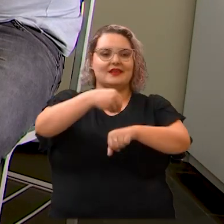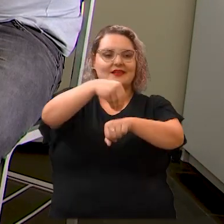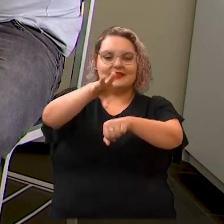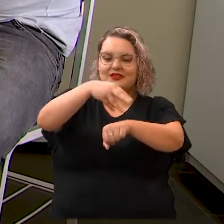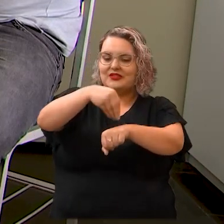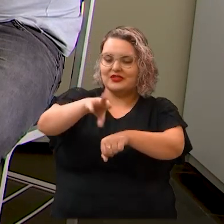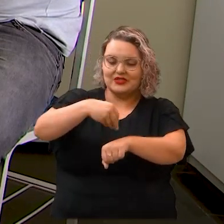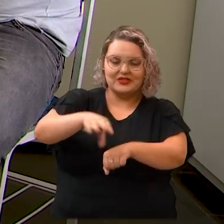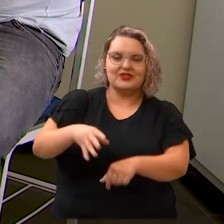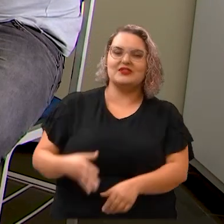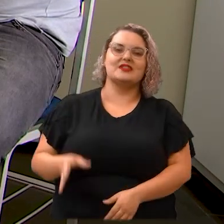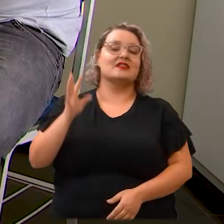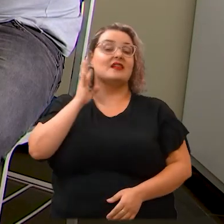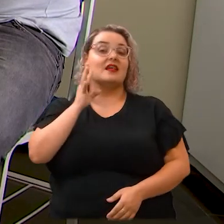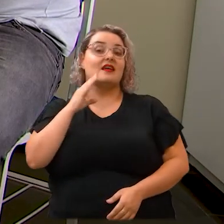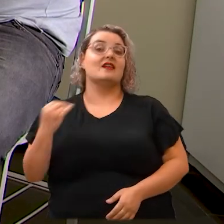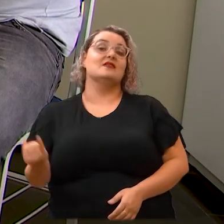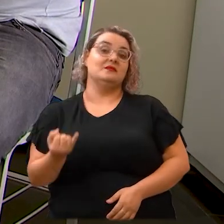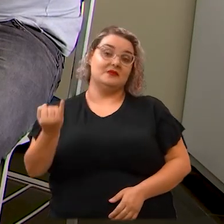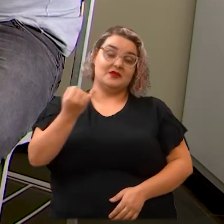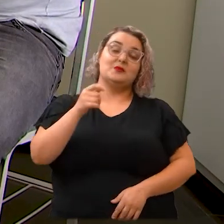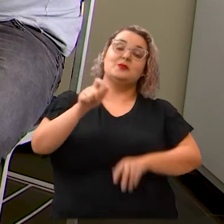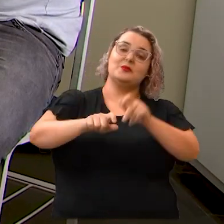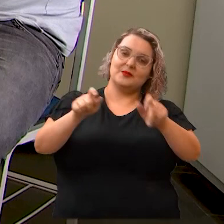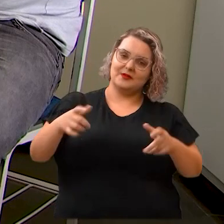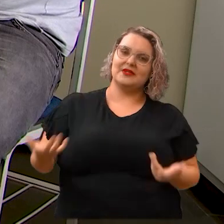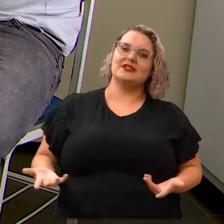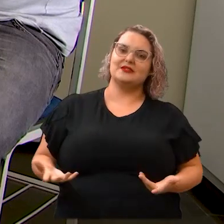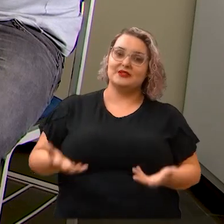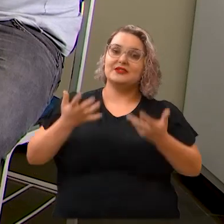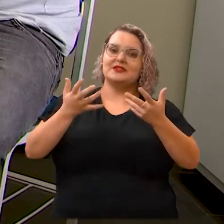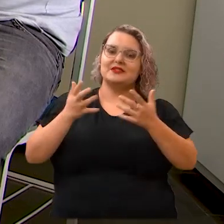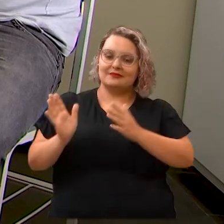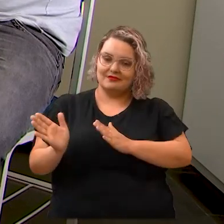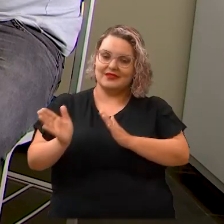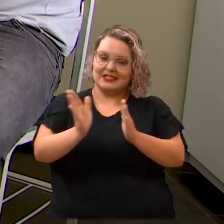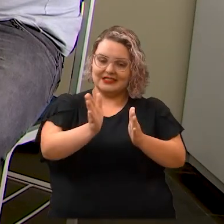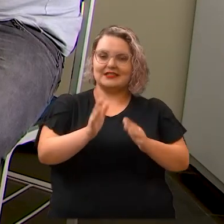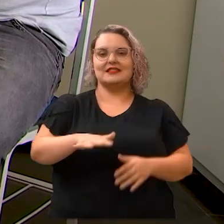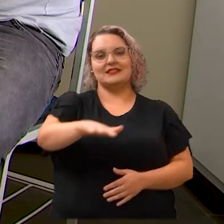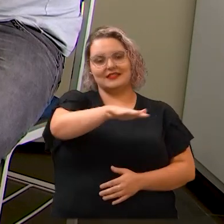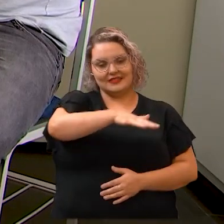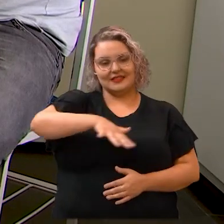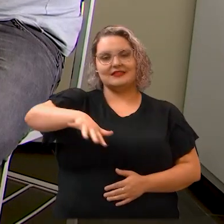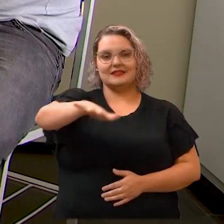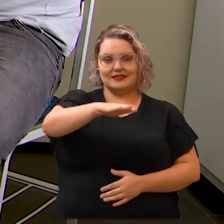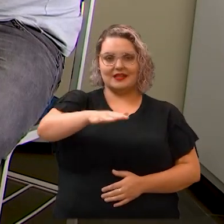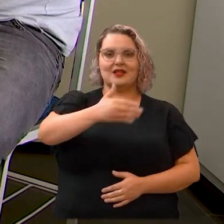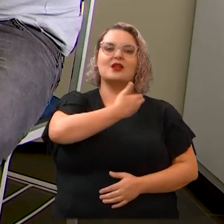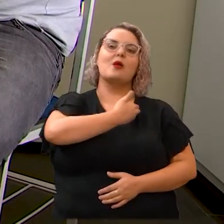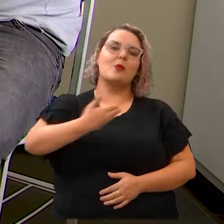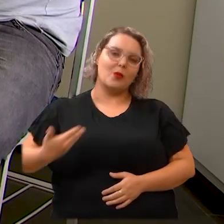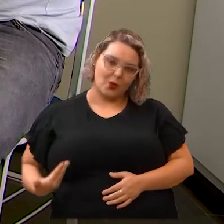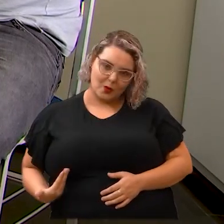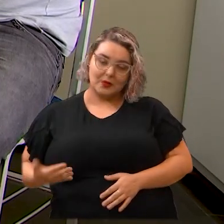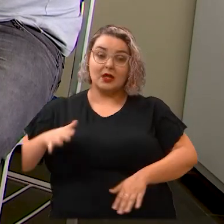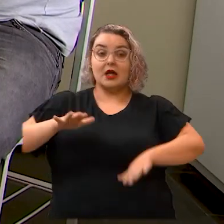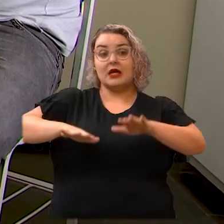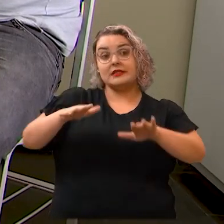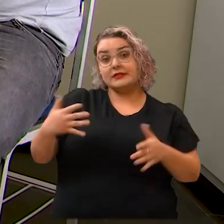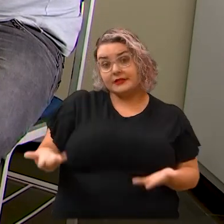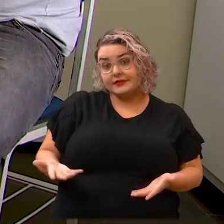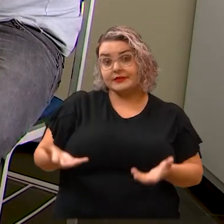é dicas legais orientações fundamentais para galera que quer seguir nessas Áreas Aí não é públicas